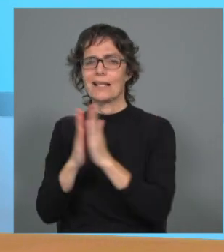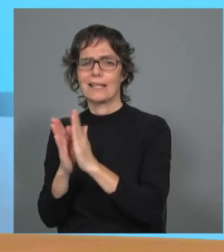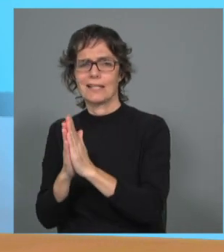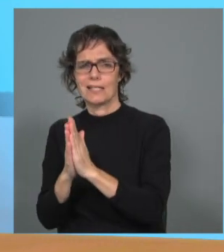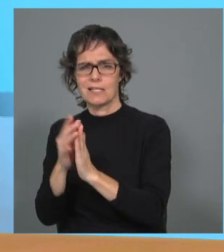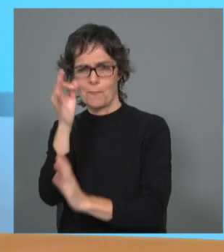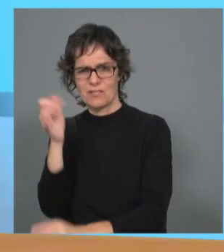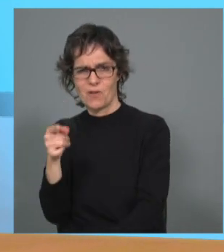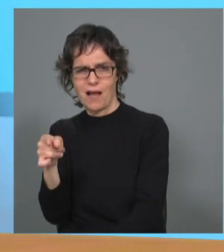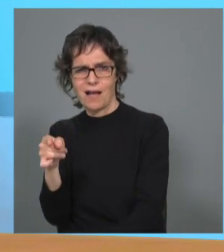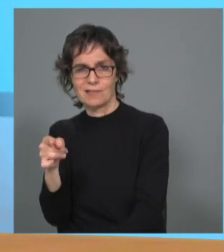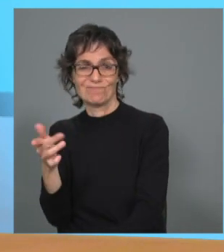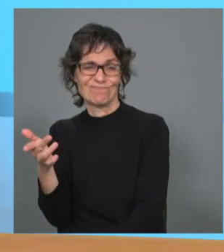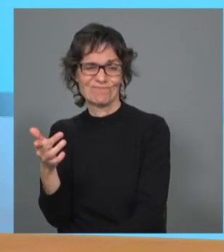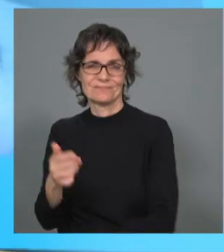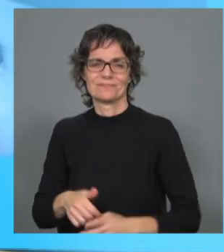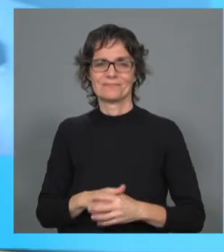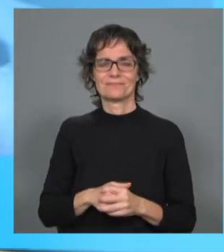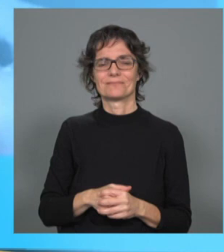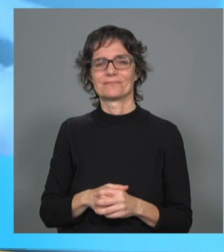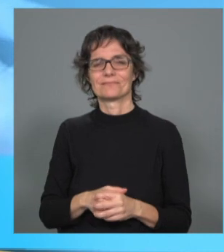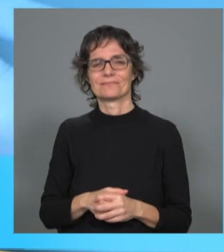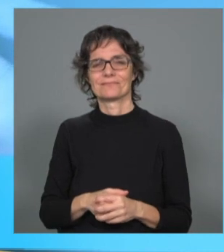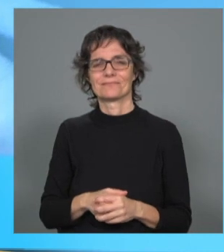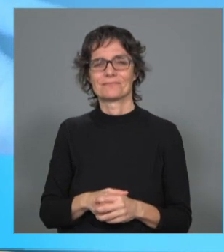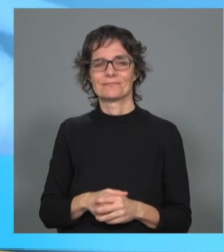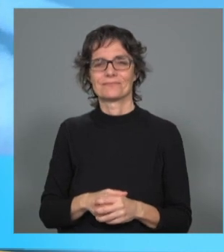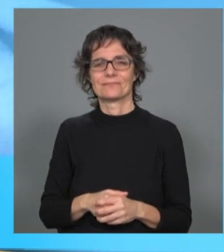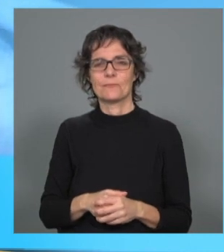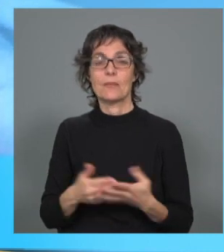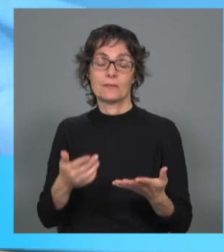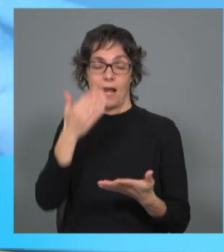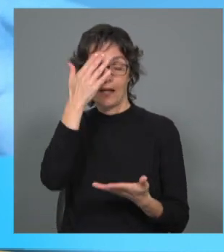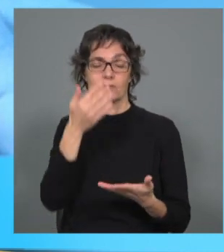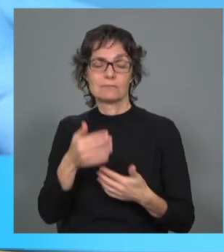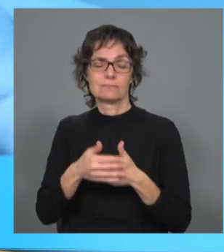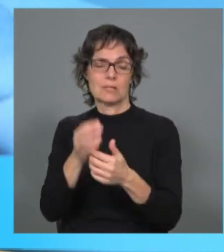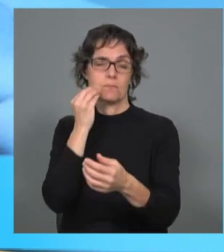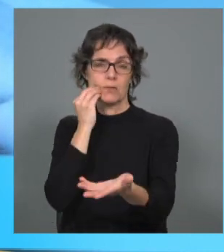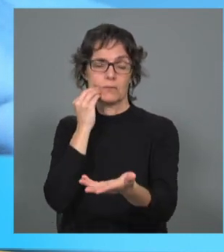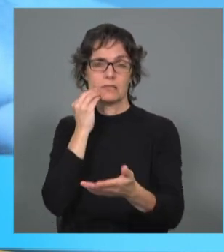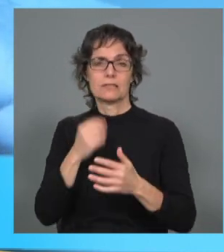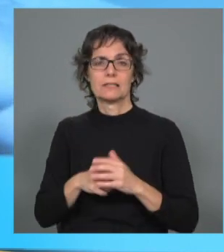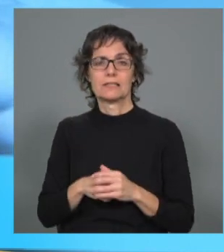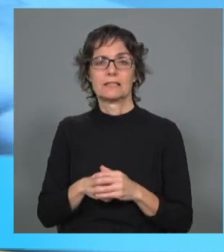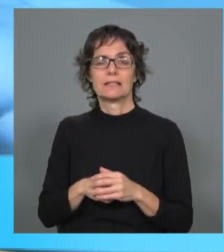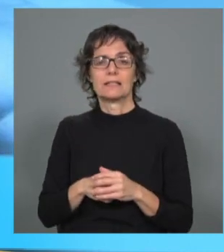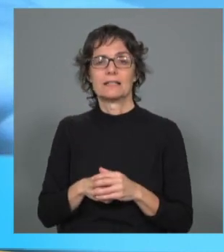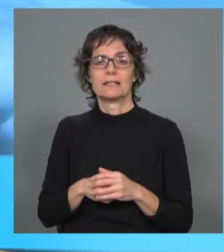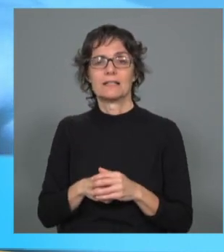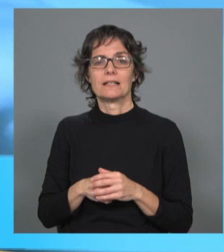mais alargado. E acredito que o processo esteja por aí, esteja nesse sentido. O nosso tempo está a chegar ao